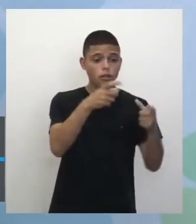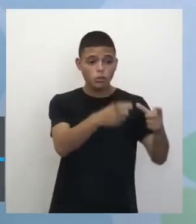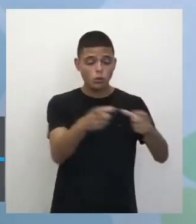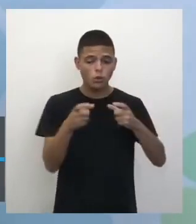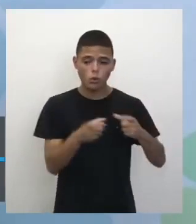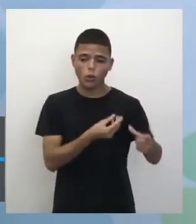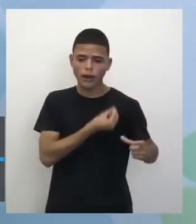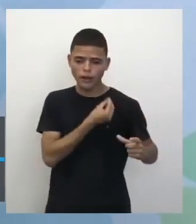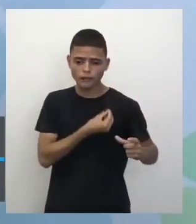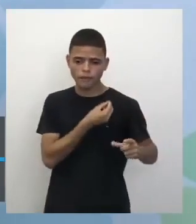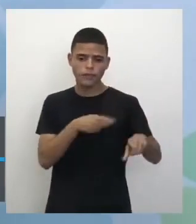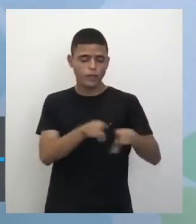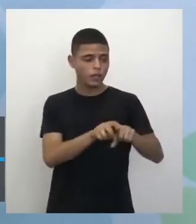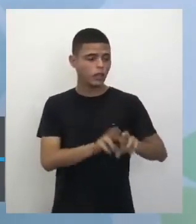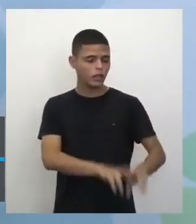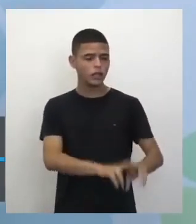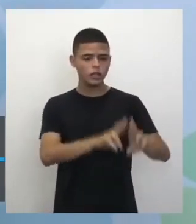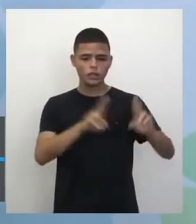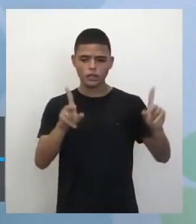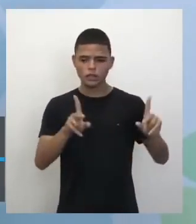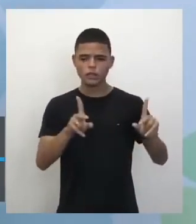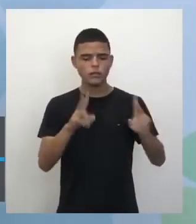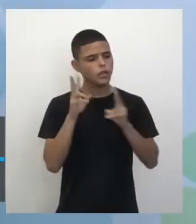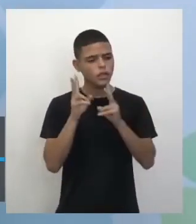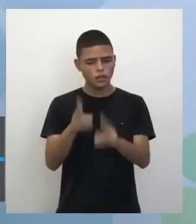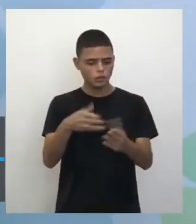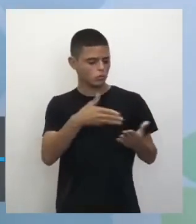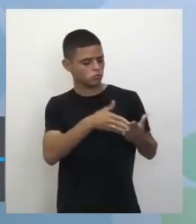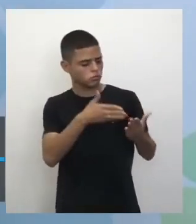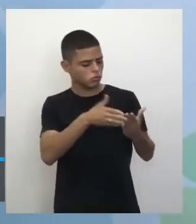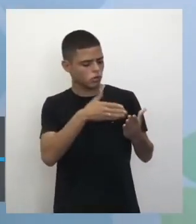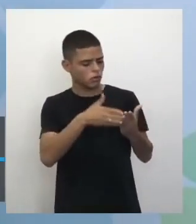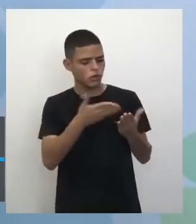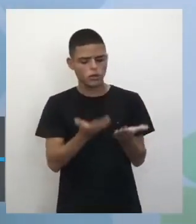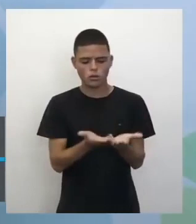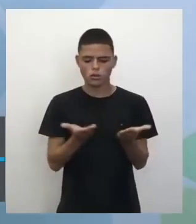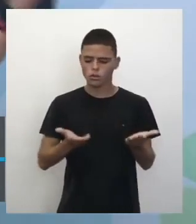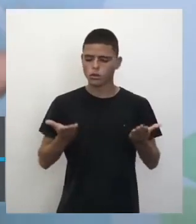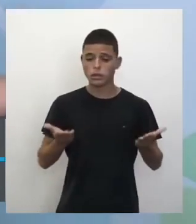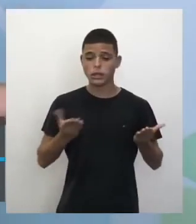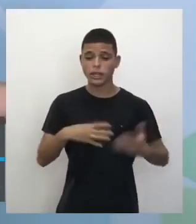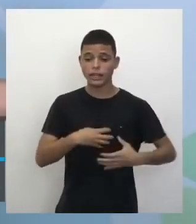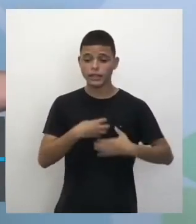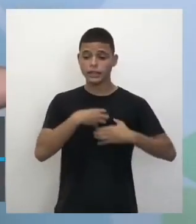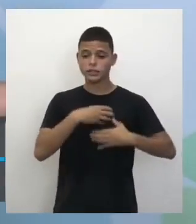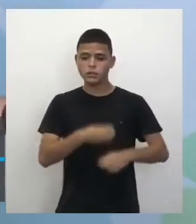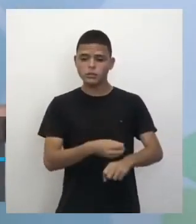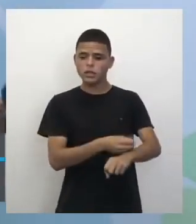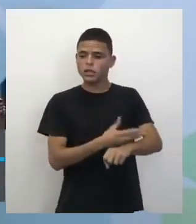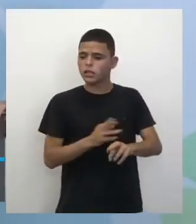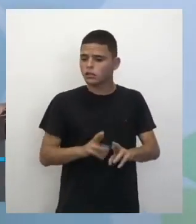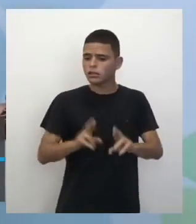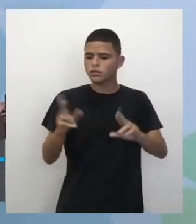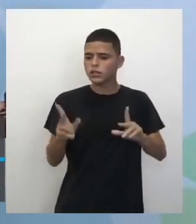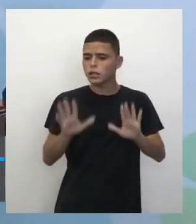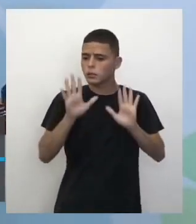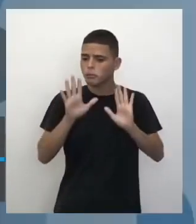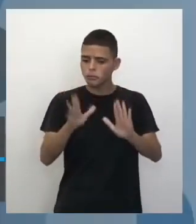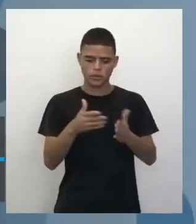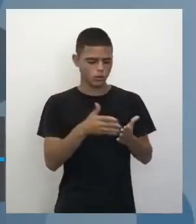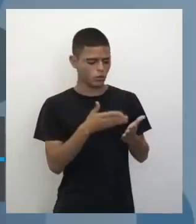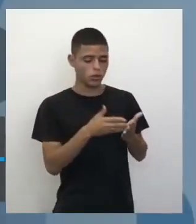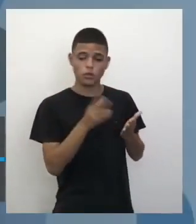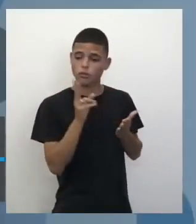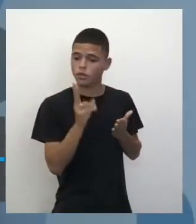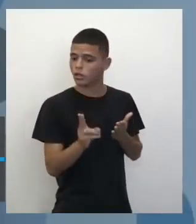mora, é diferente. É a mesma coisa que ler um livro. Eu posso ler um livro e ter um sentimento por ele diferente do Mauro. O livro continua o mesmo.